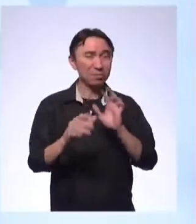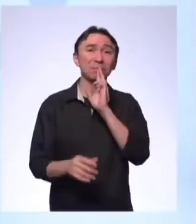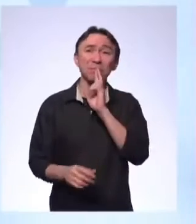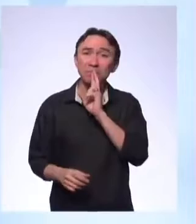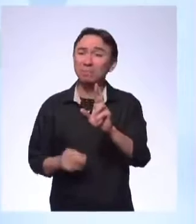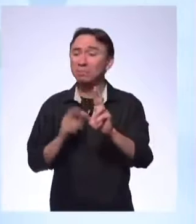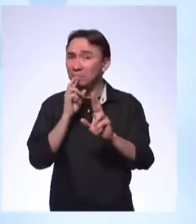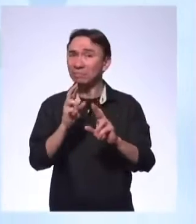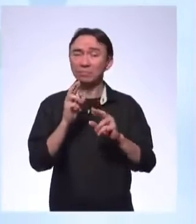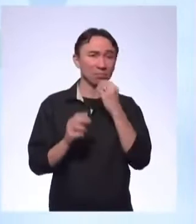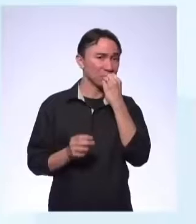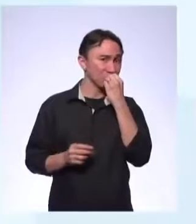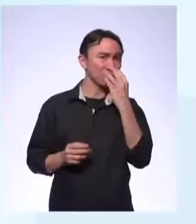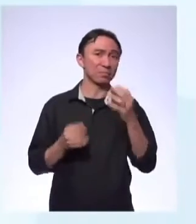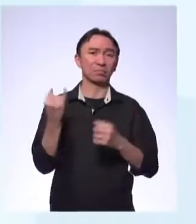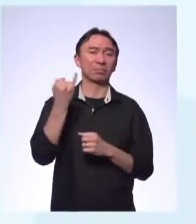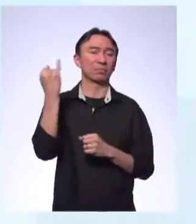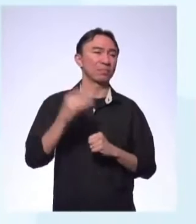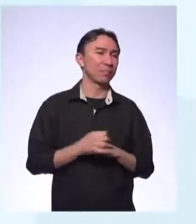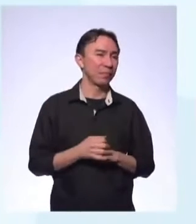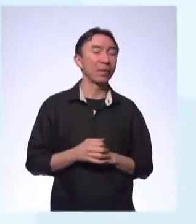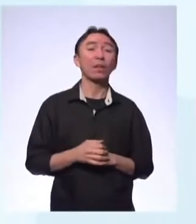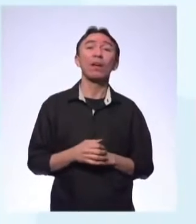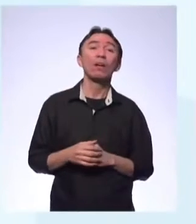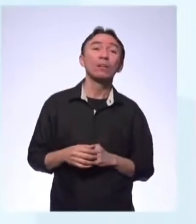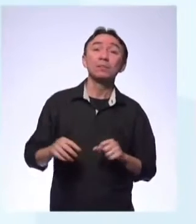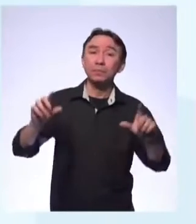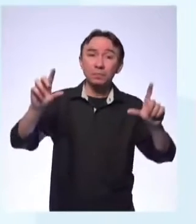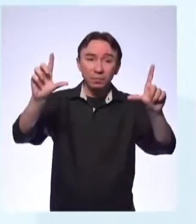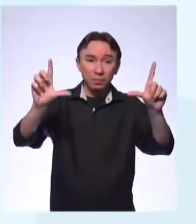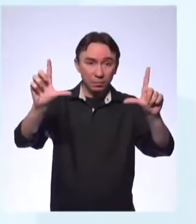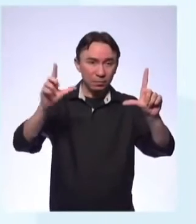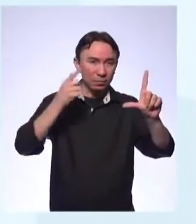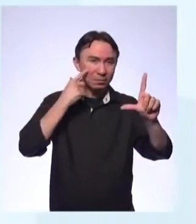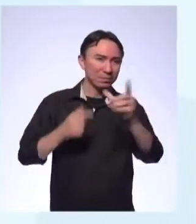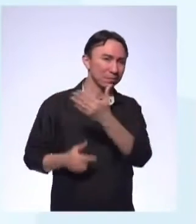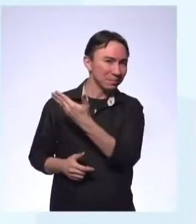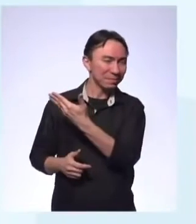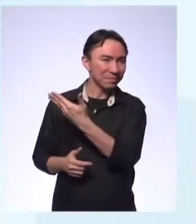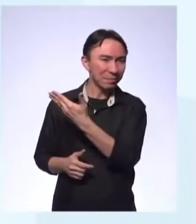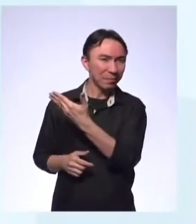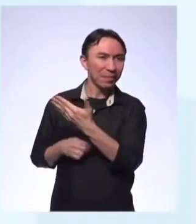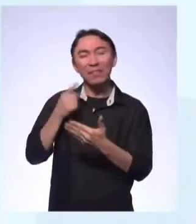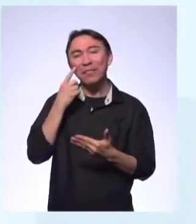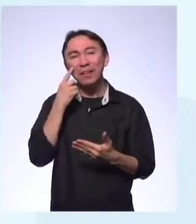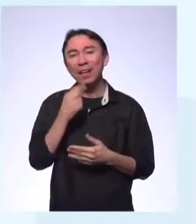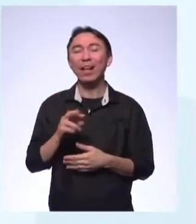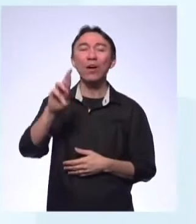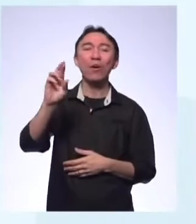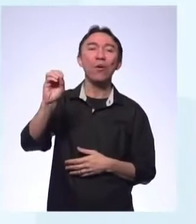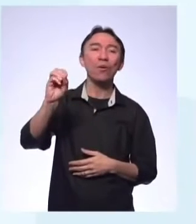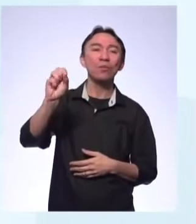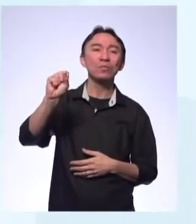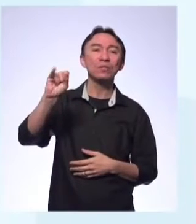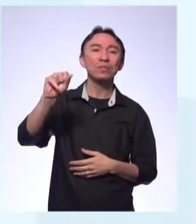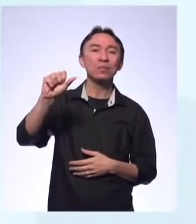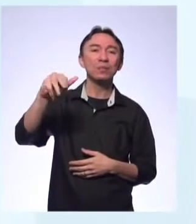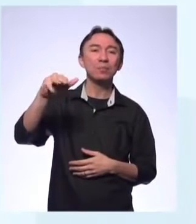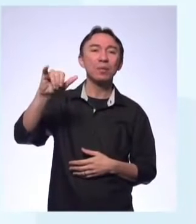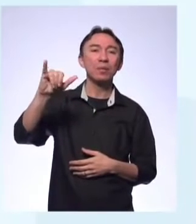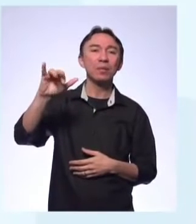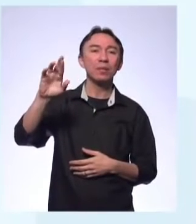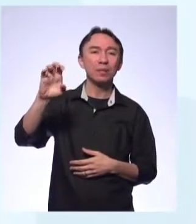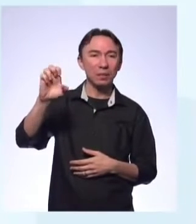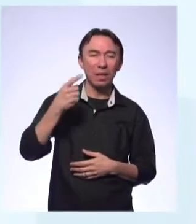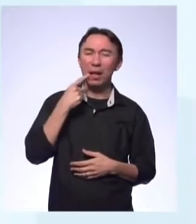coloca aí na tela para gente só para mostrar para vocês como que a Rosemeire a que escreveu aquele texto lá para o caderno do aluno como que ela estruturou